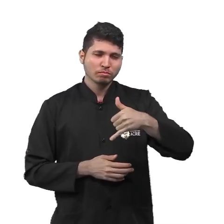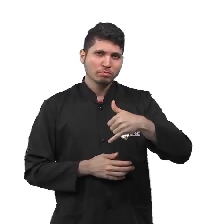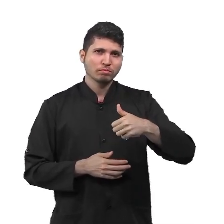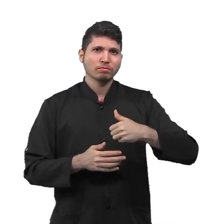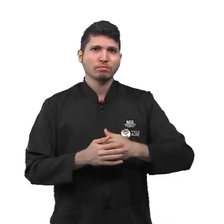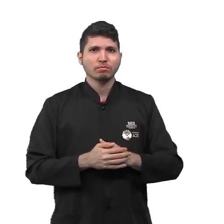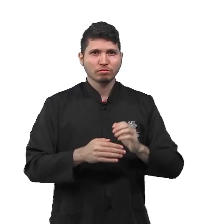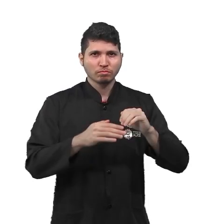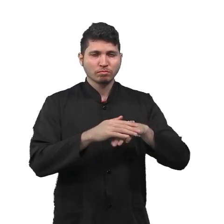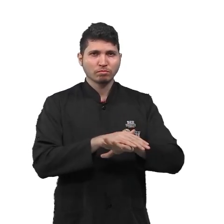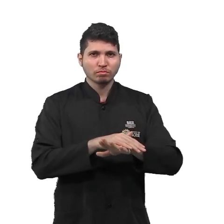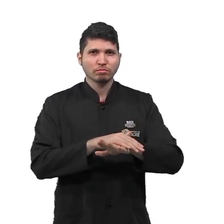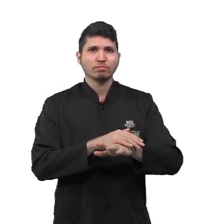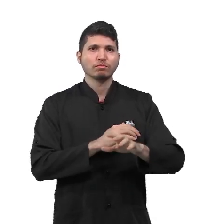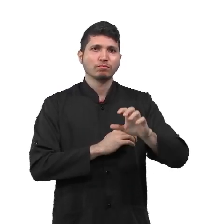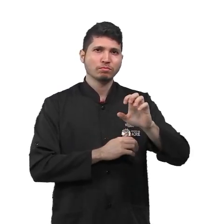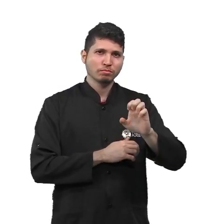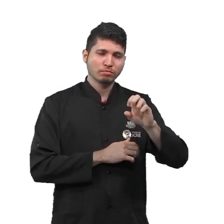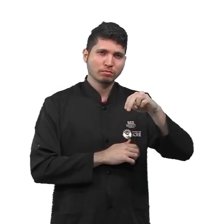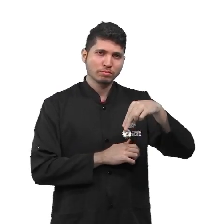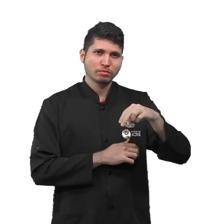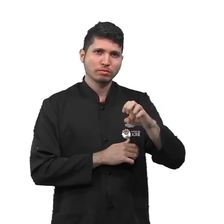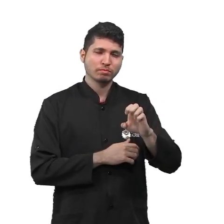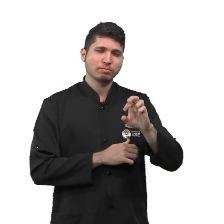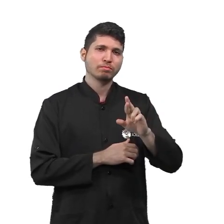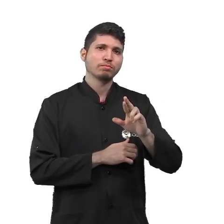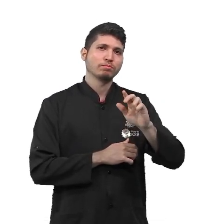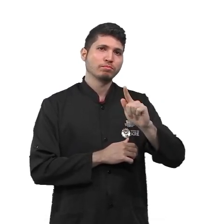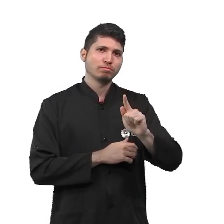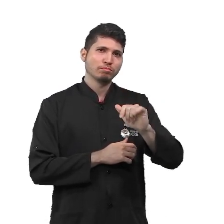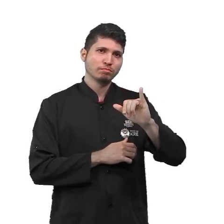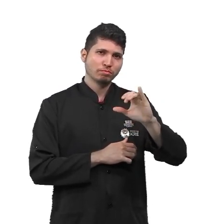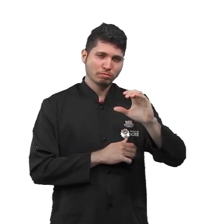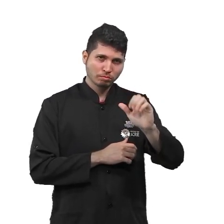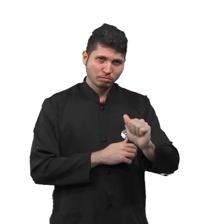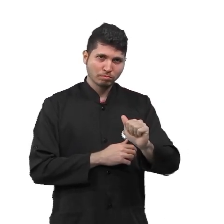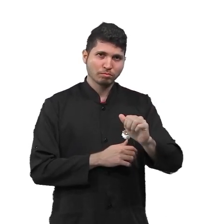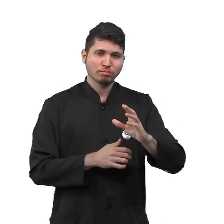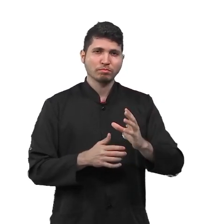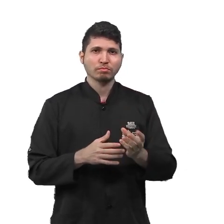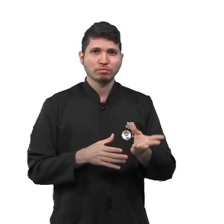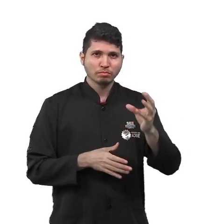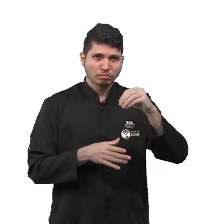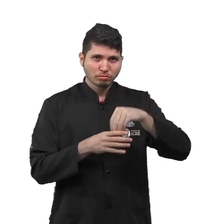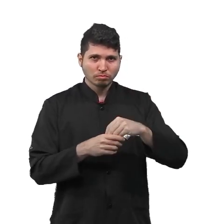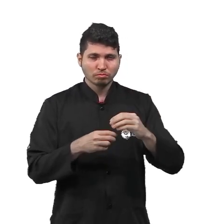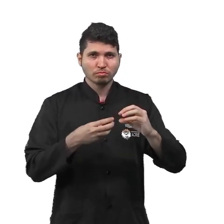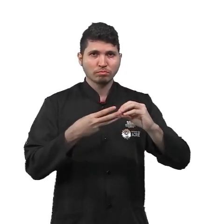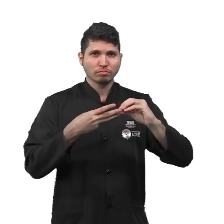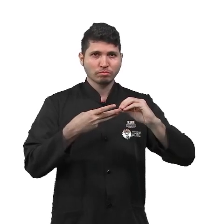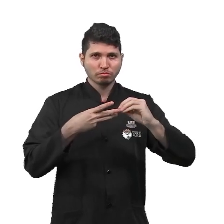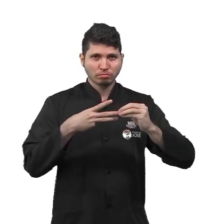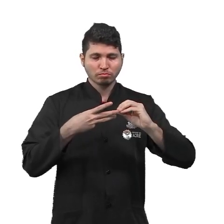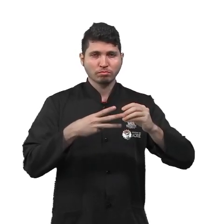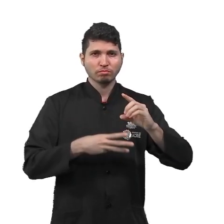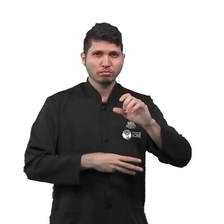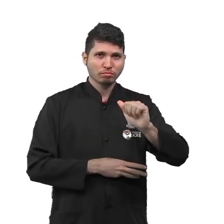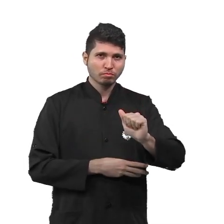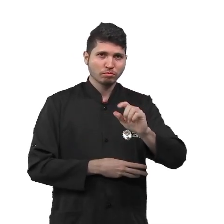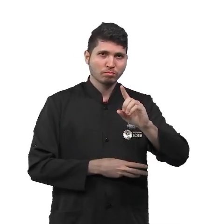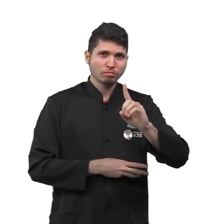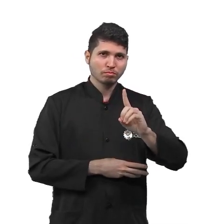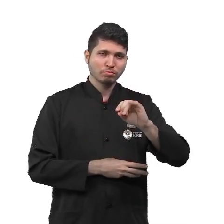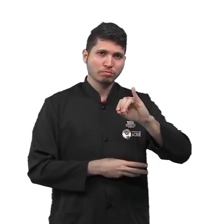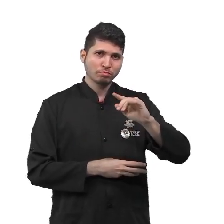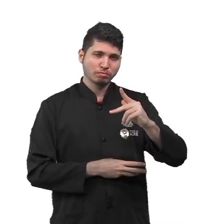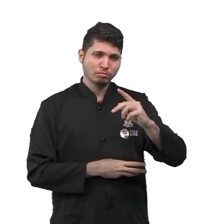reserva energética, né? Então, eles ficam armazenados ali nas nossas células adiposas e vai ser necessário, né, quando a gente tiver ali